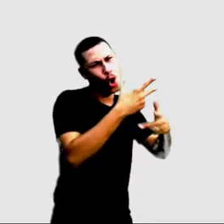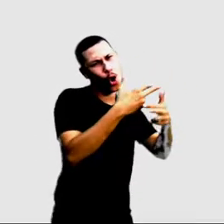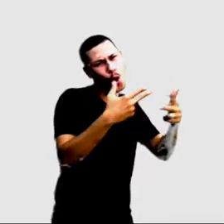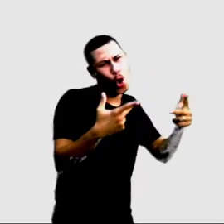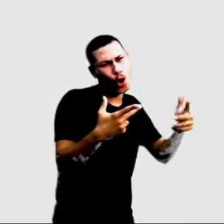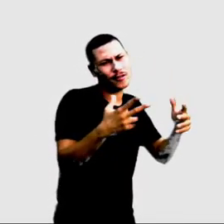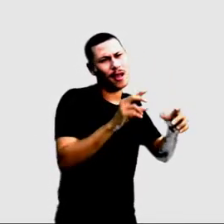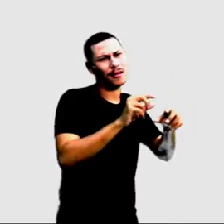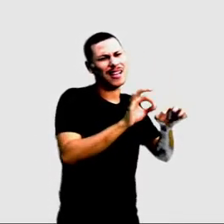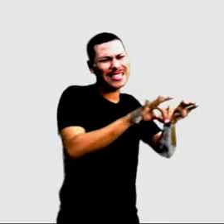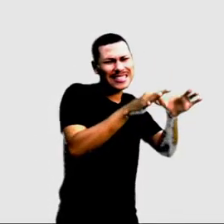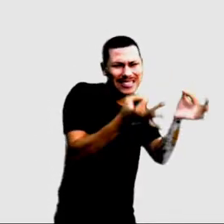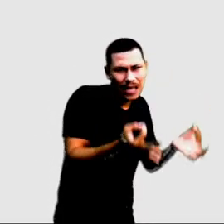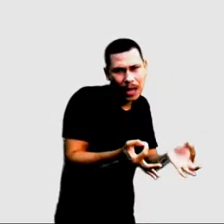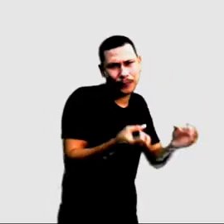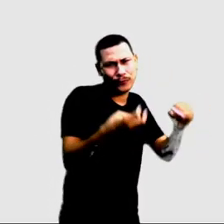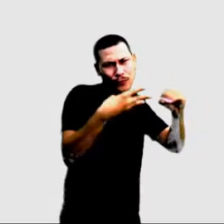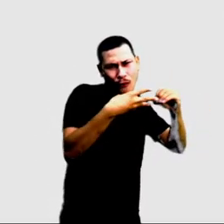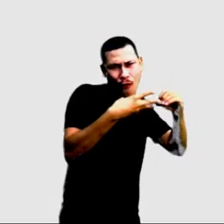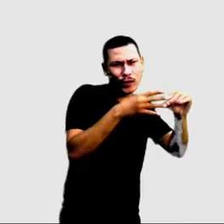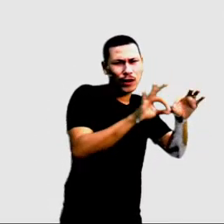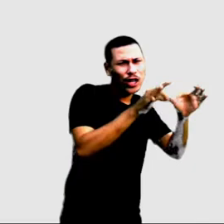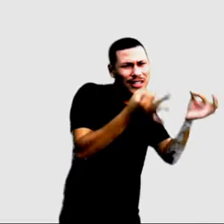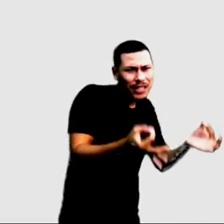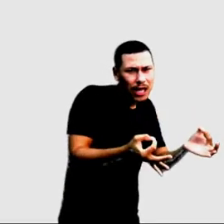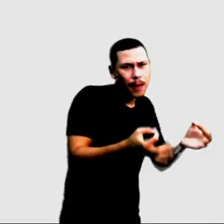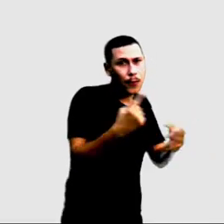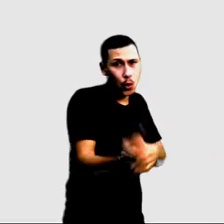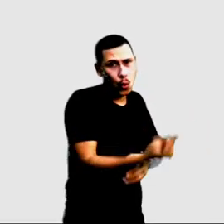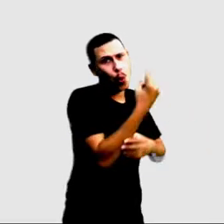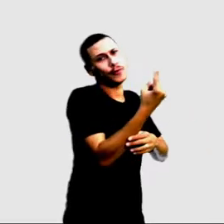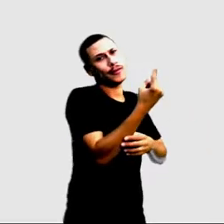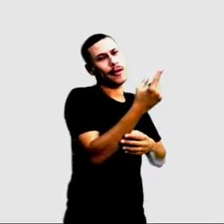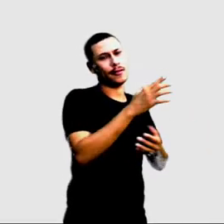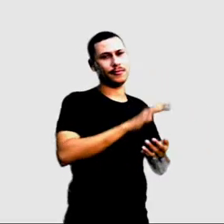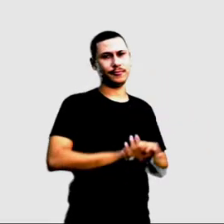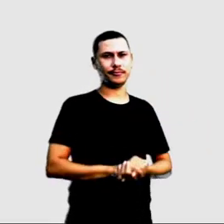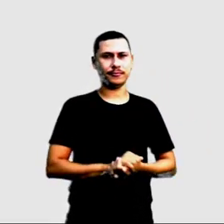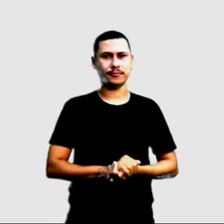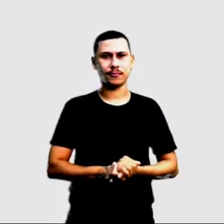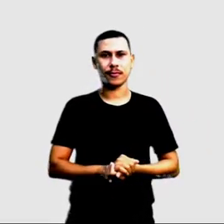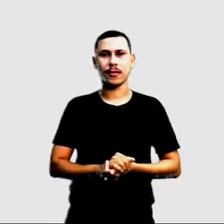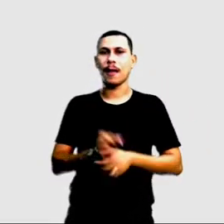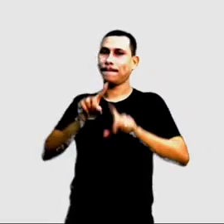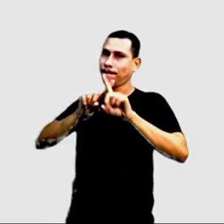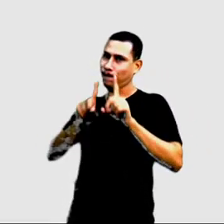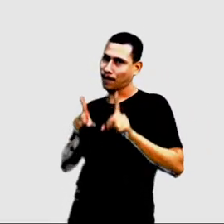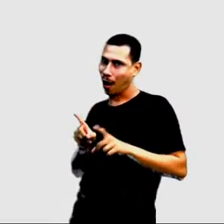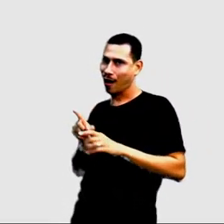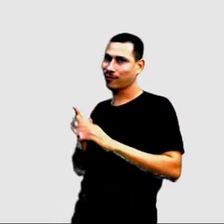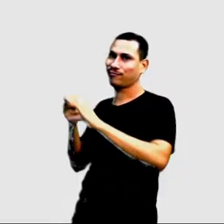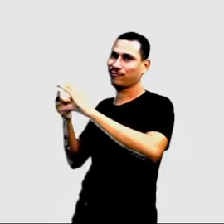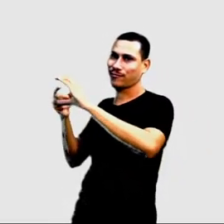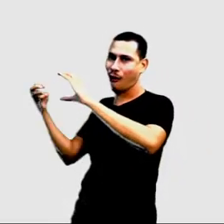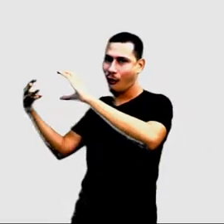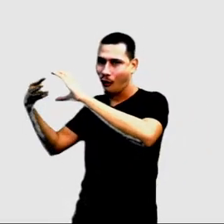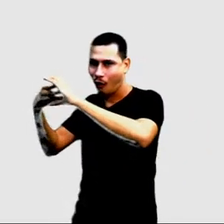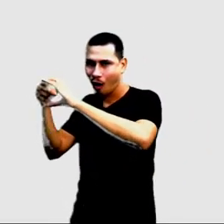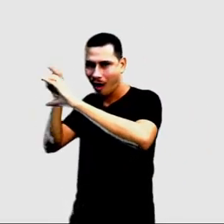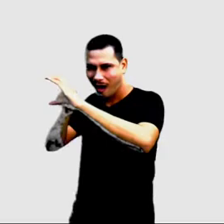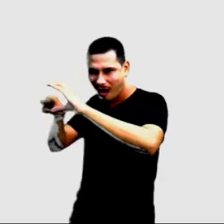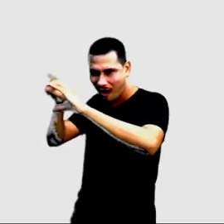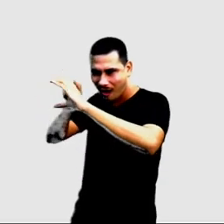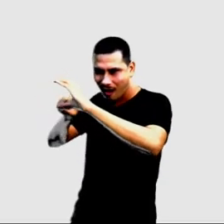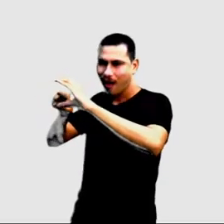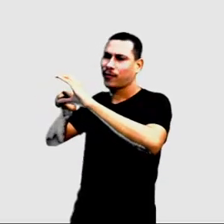ela é simples, ela só tem uma célula, ela é unicelular. Já se você observar aqui, ó, quantas coisas